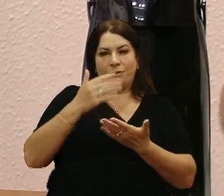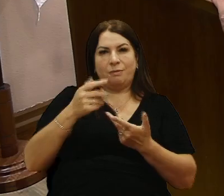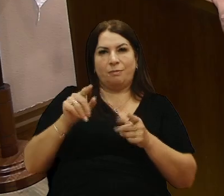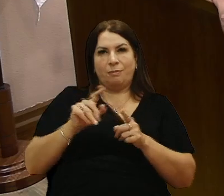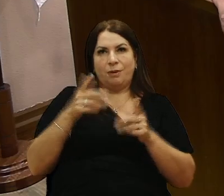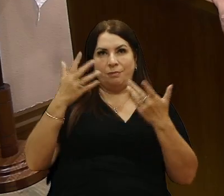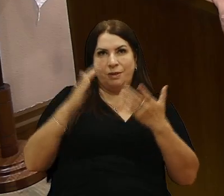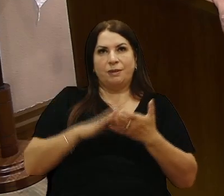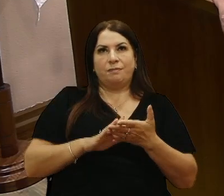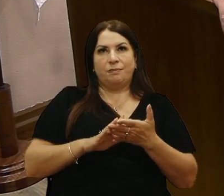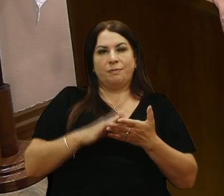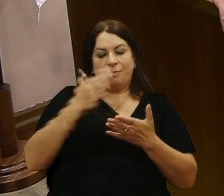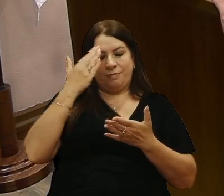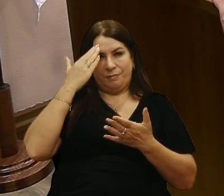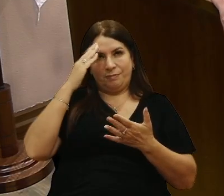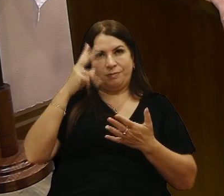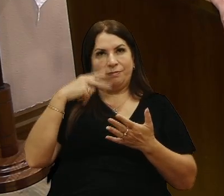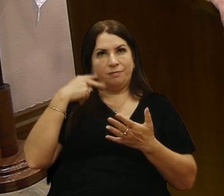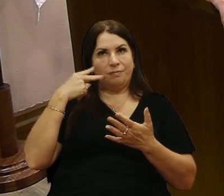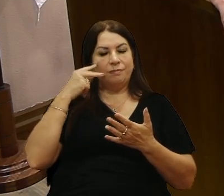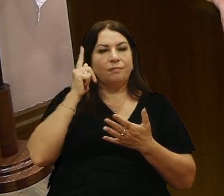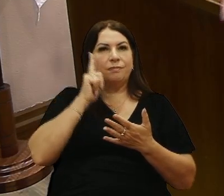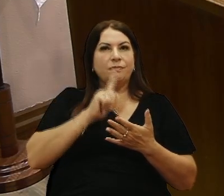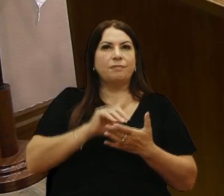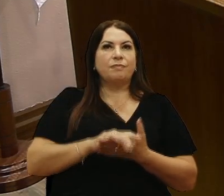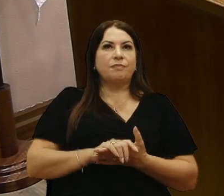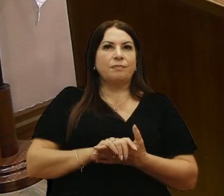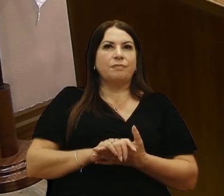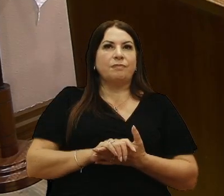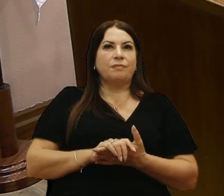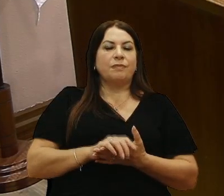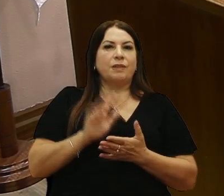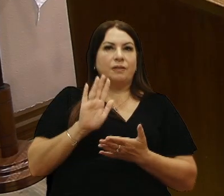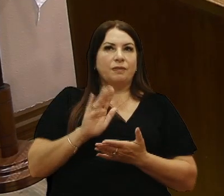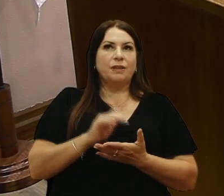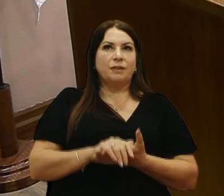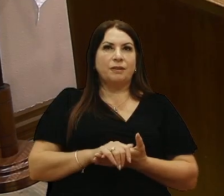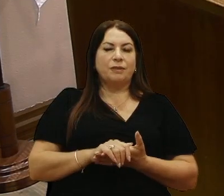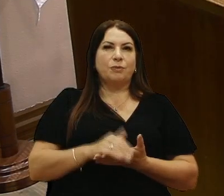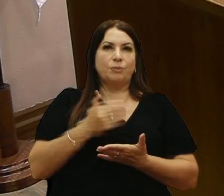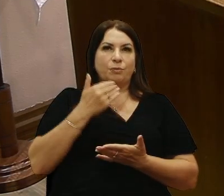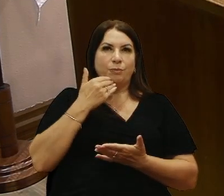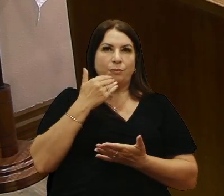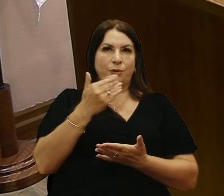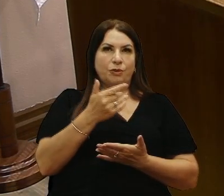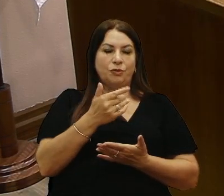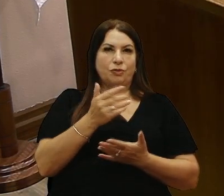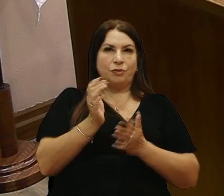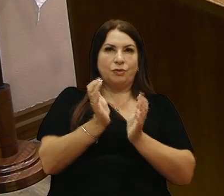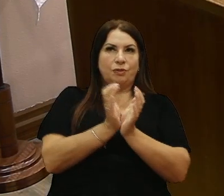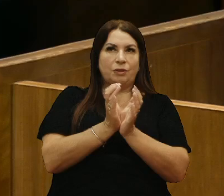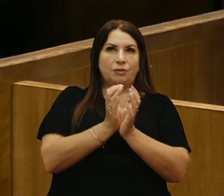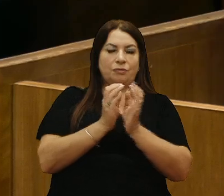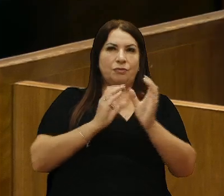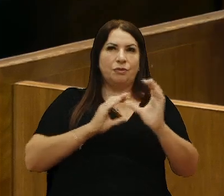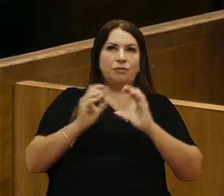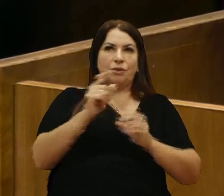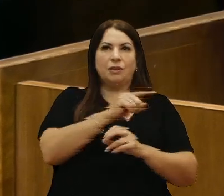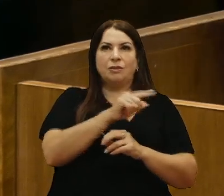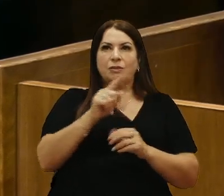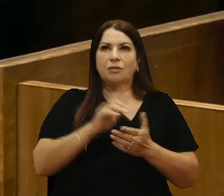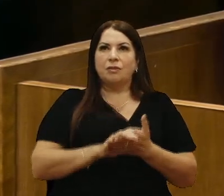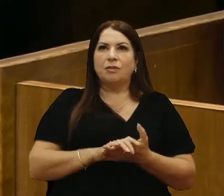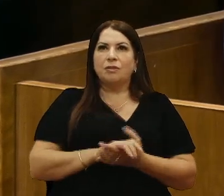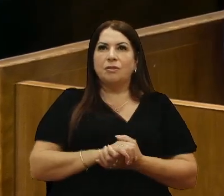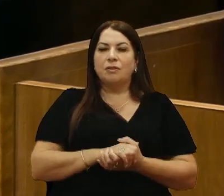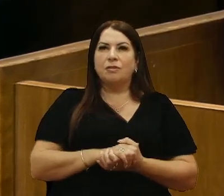trabalho. Obrigado, vereador Lucas Carinhato. Já fica, então, o pedido à nossa equipe da comunicação para